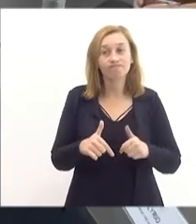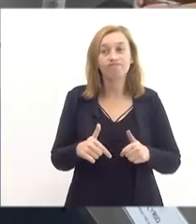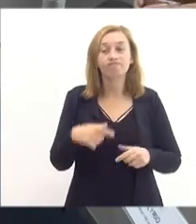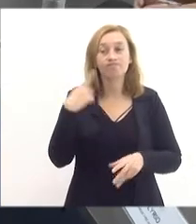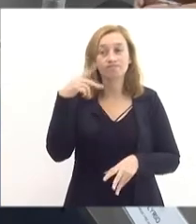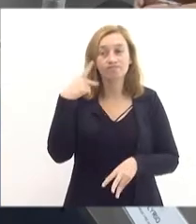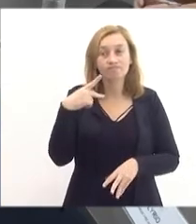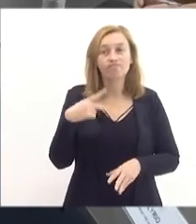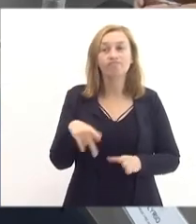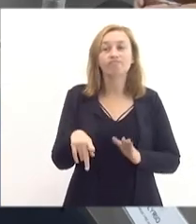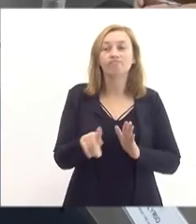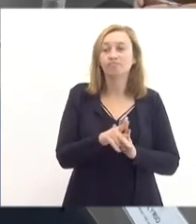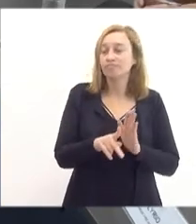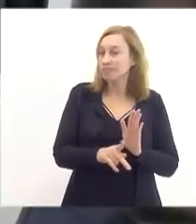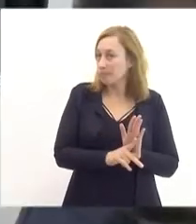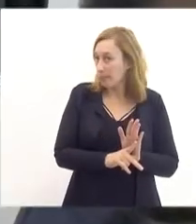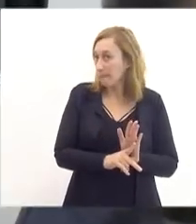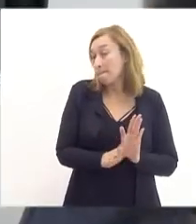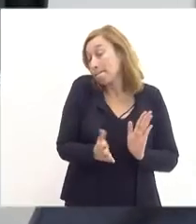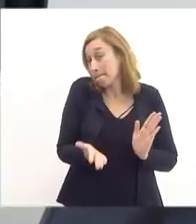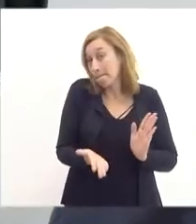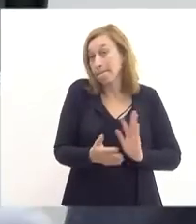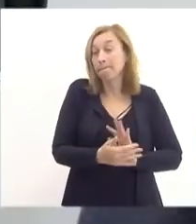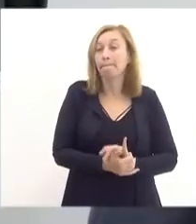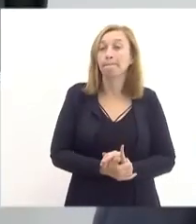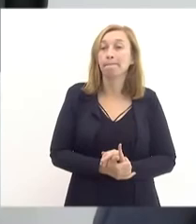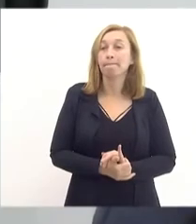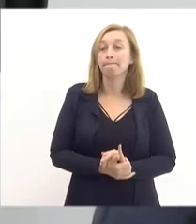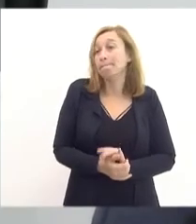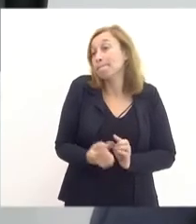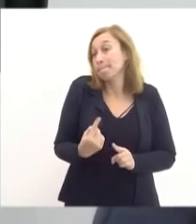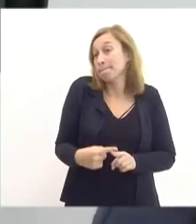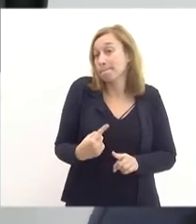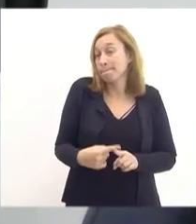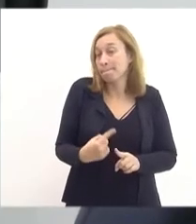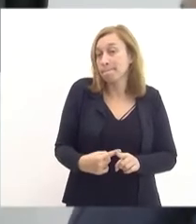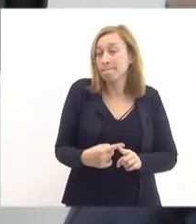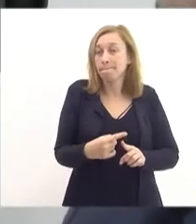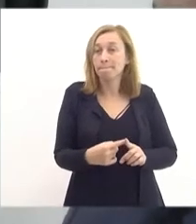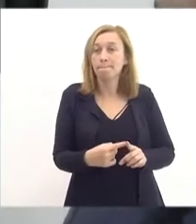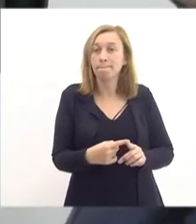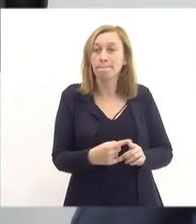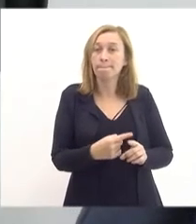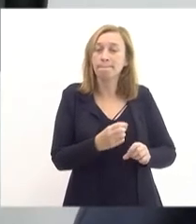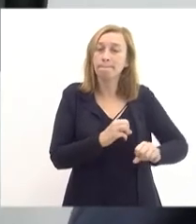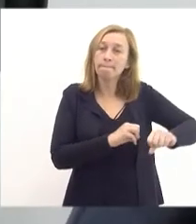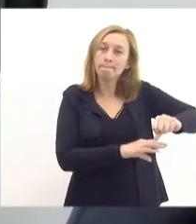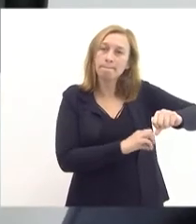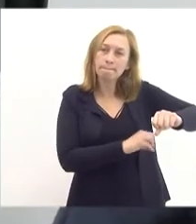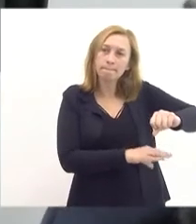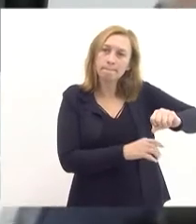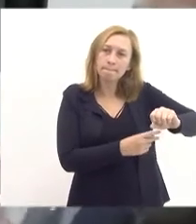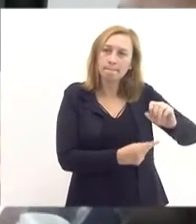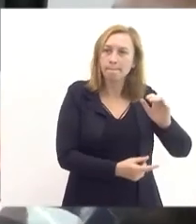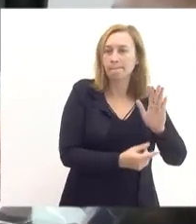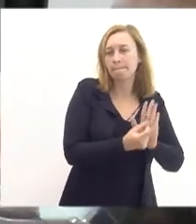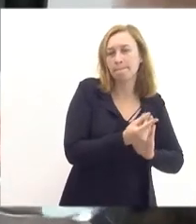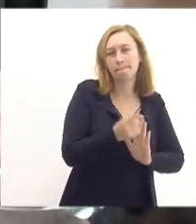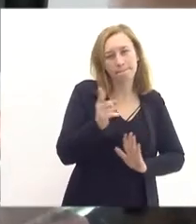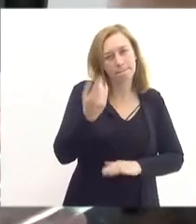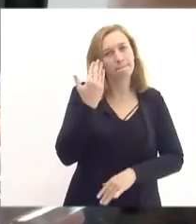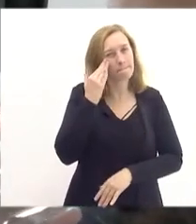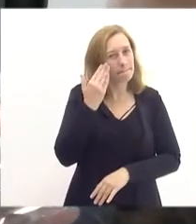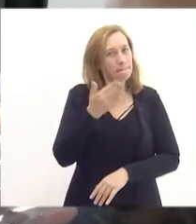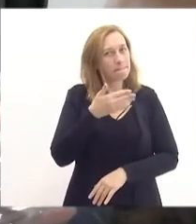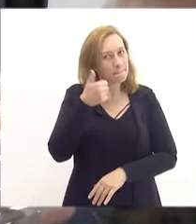projeto, meramente político. Porque o fundo financeiro, se há de convir, que